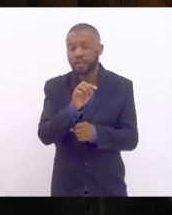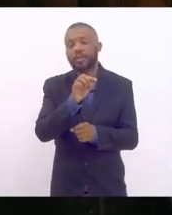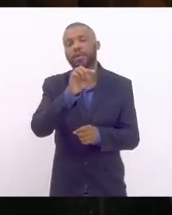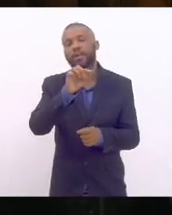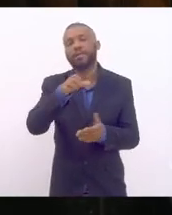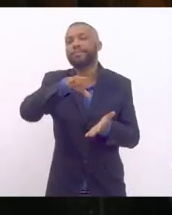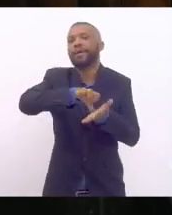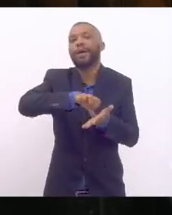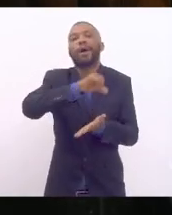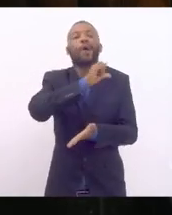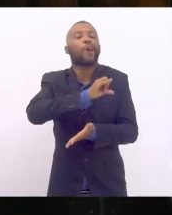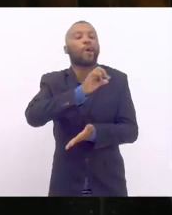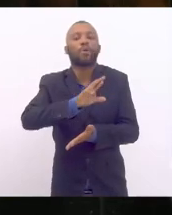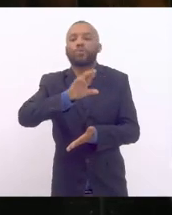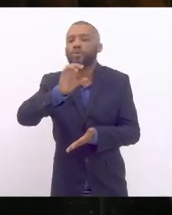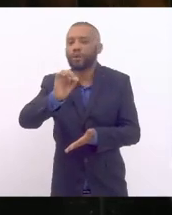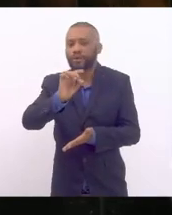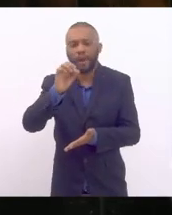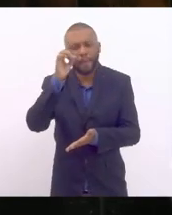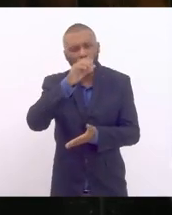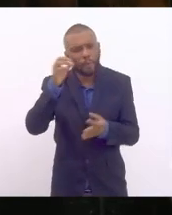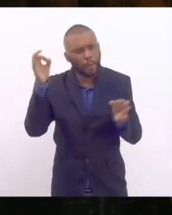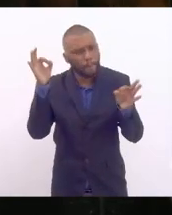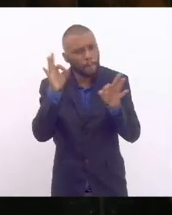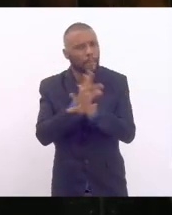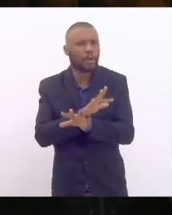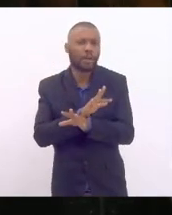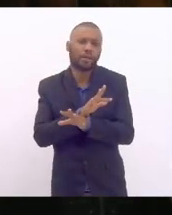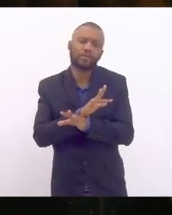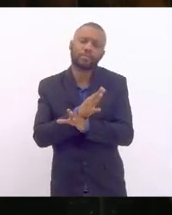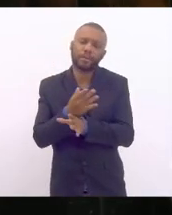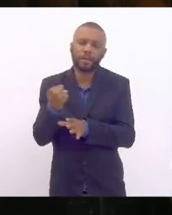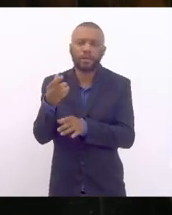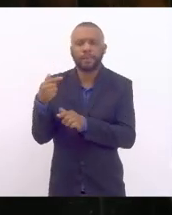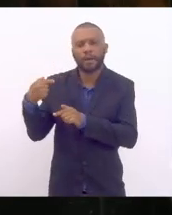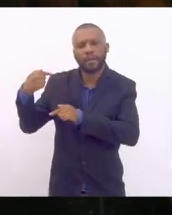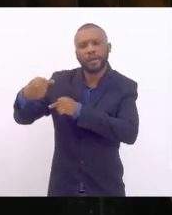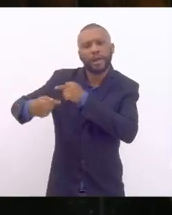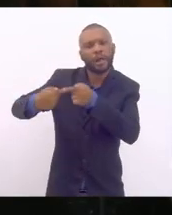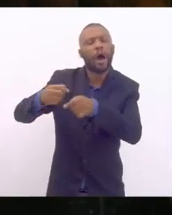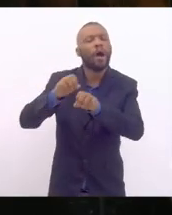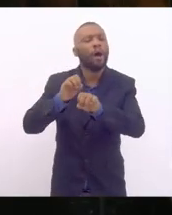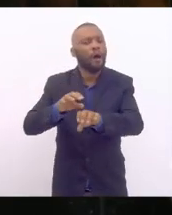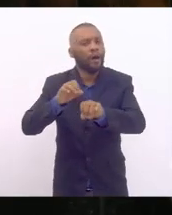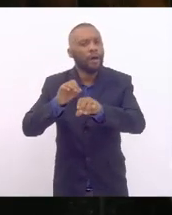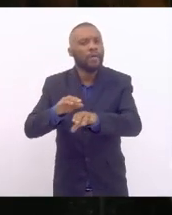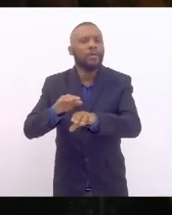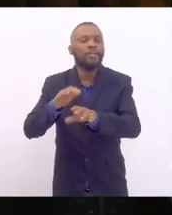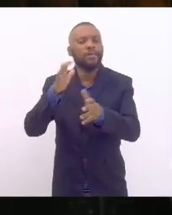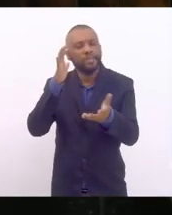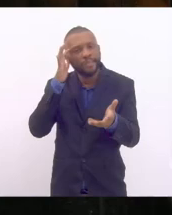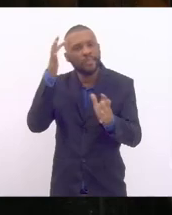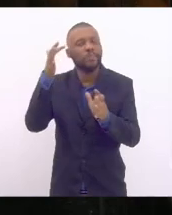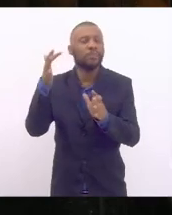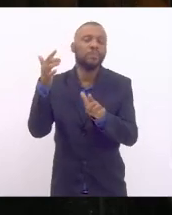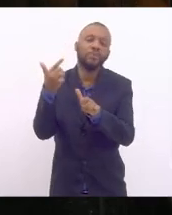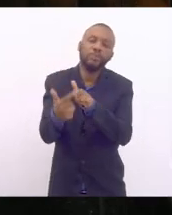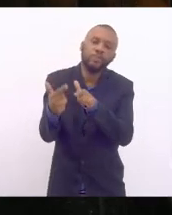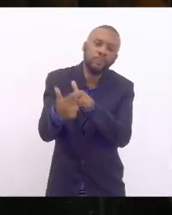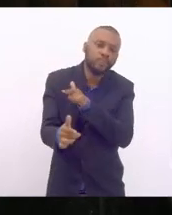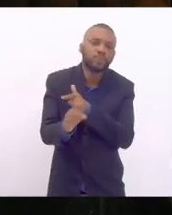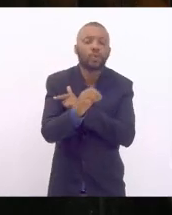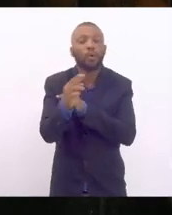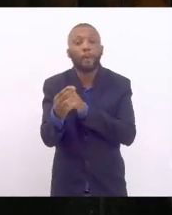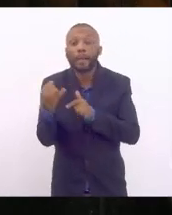não seja pelo absurdo completo pelas Novas Novas gerações para a educação se absolutamente decisiva seja